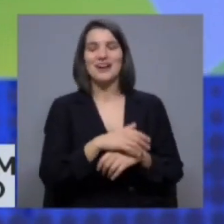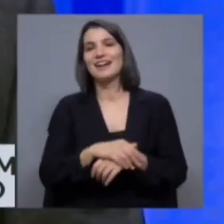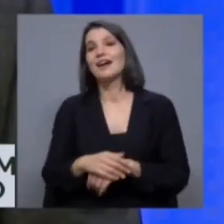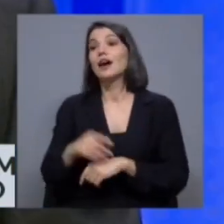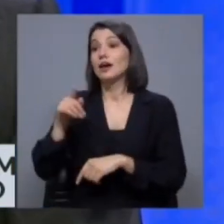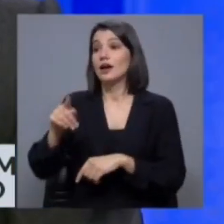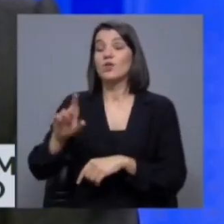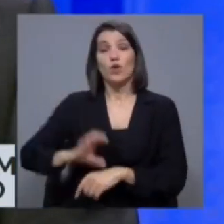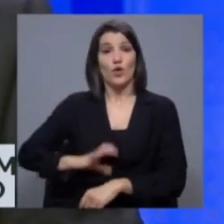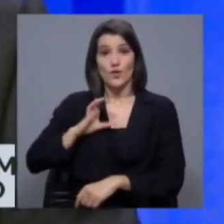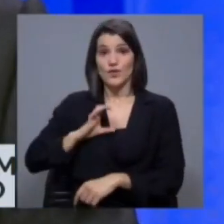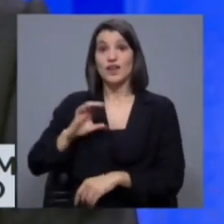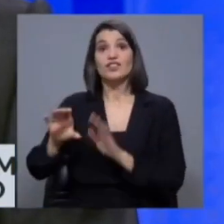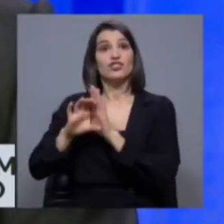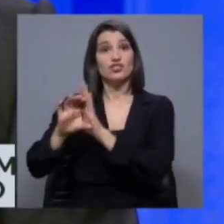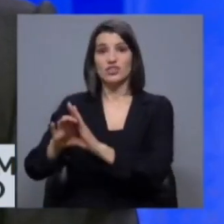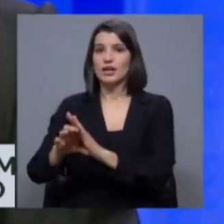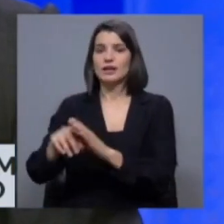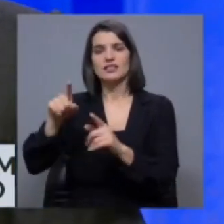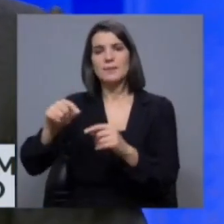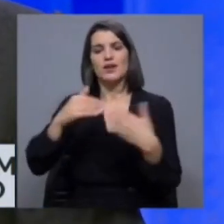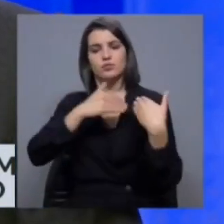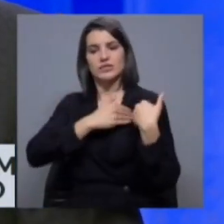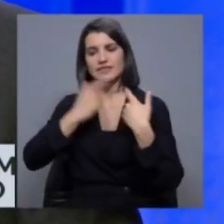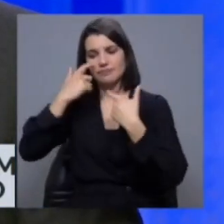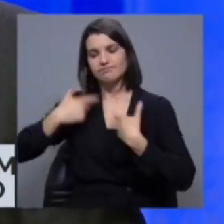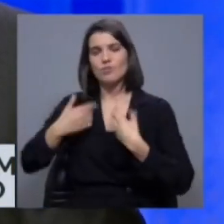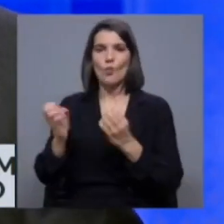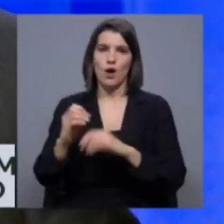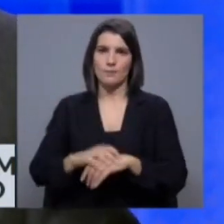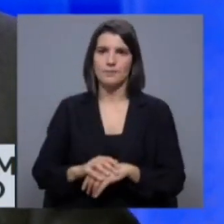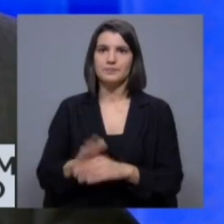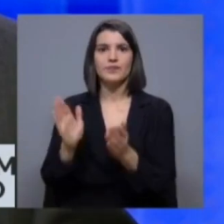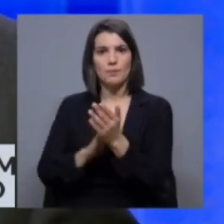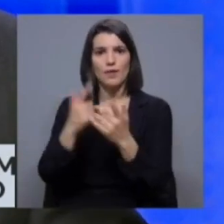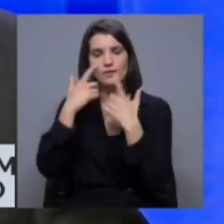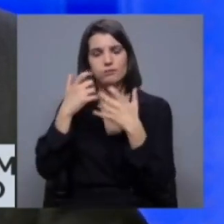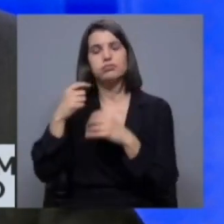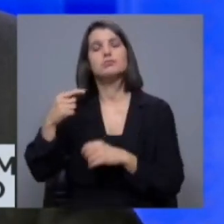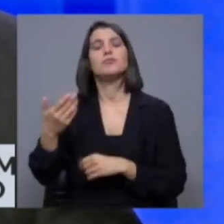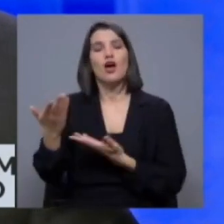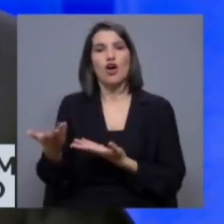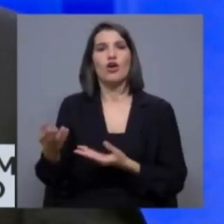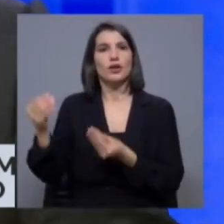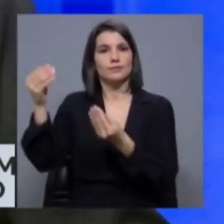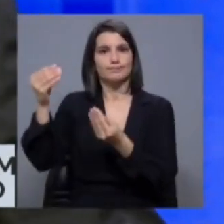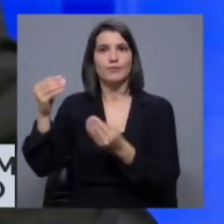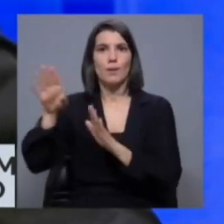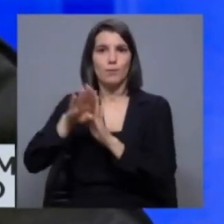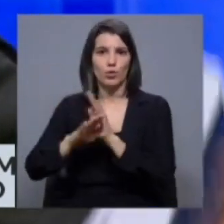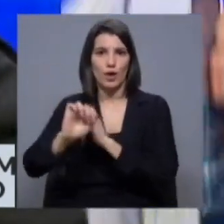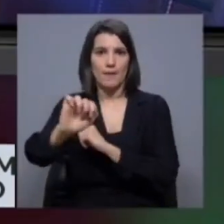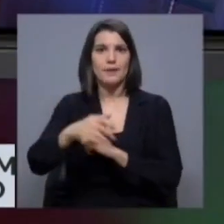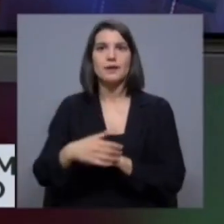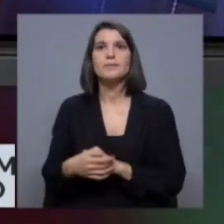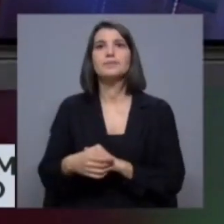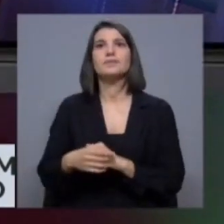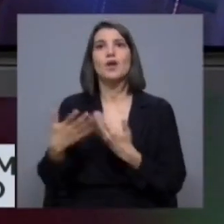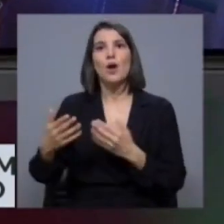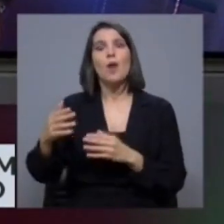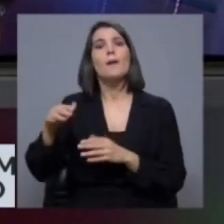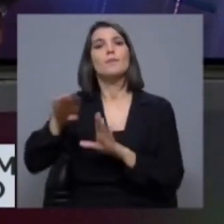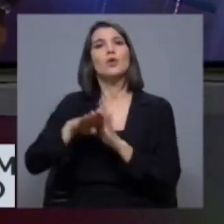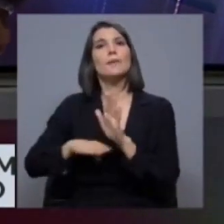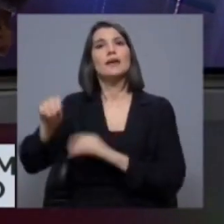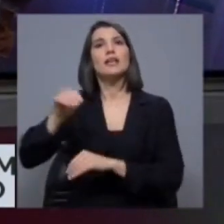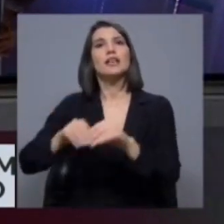não ser confiável chega não é competente a melhor demonstração que eu tenho este programa de chega este é o